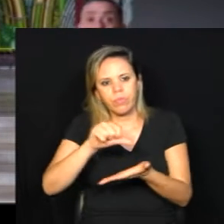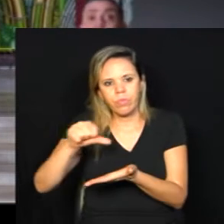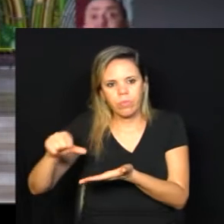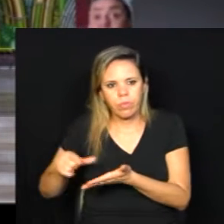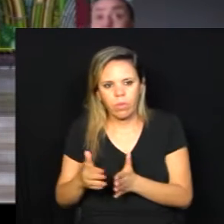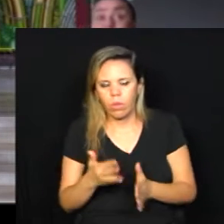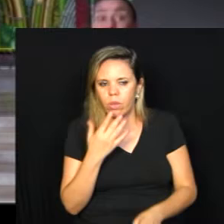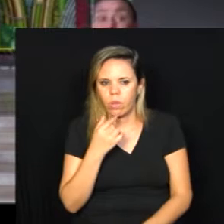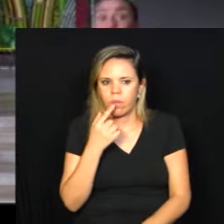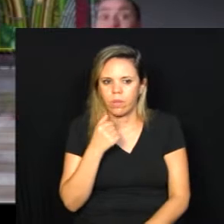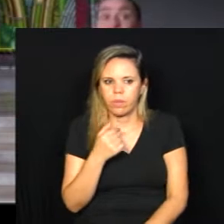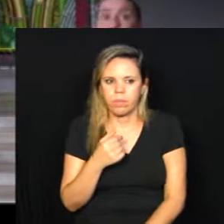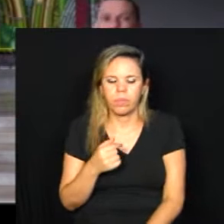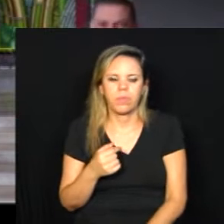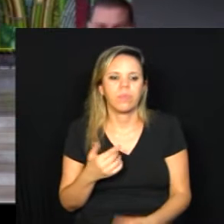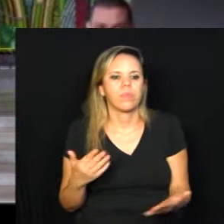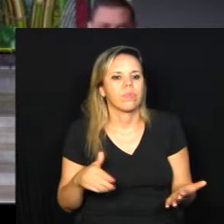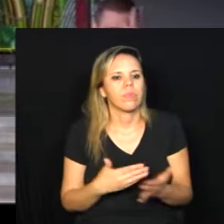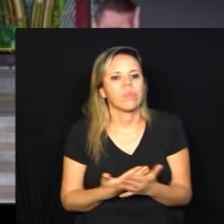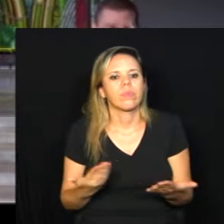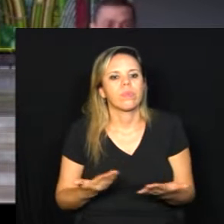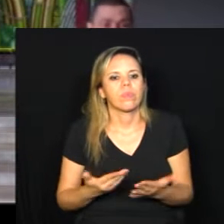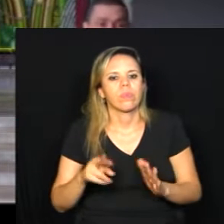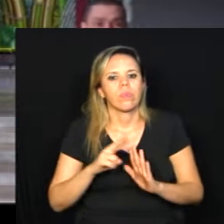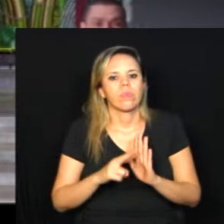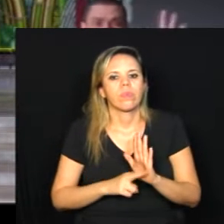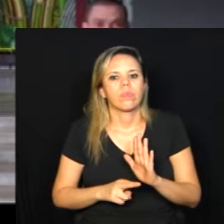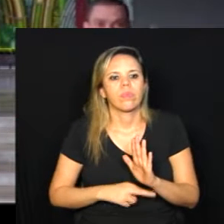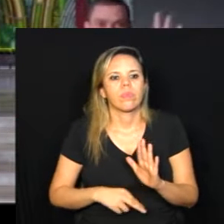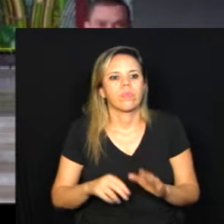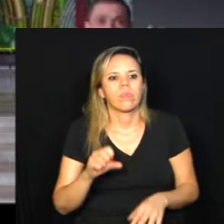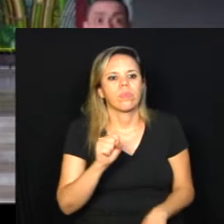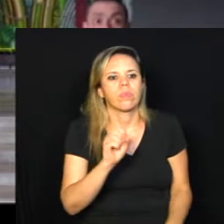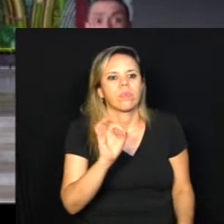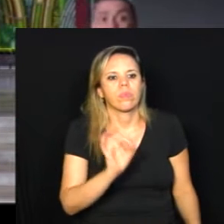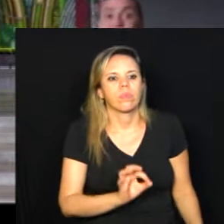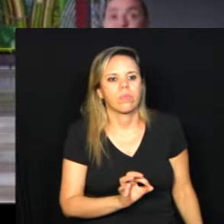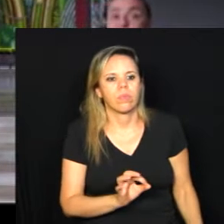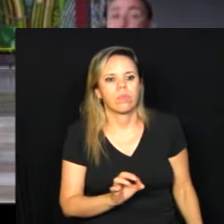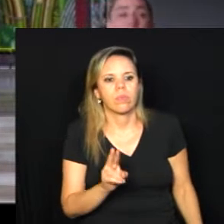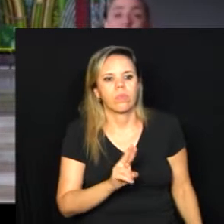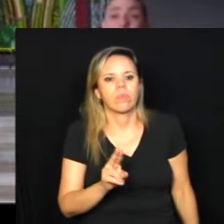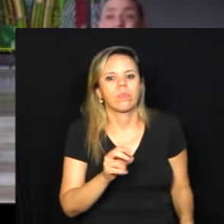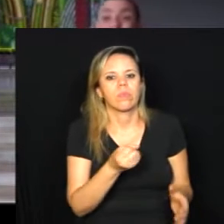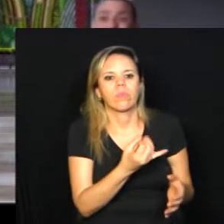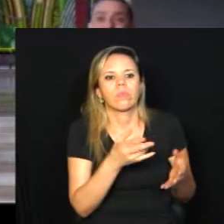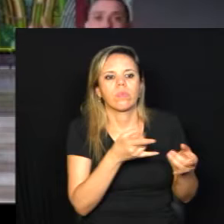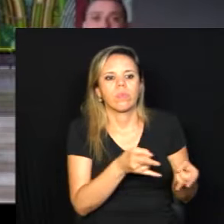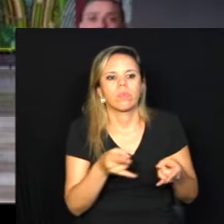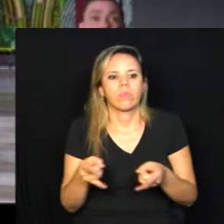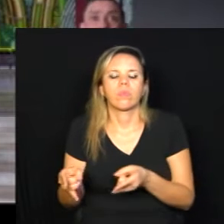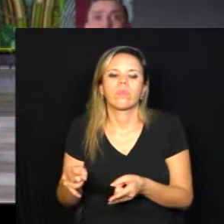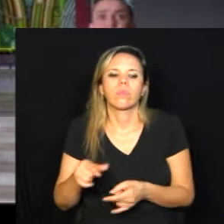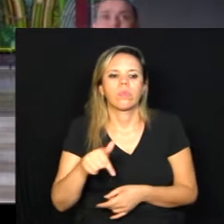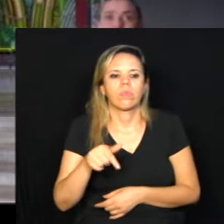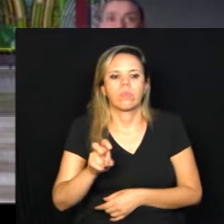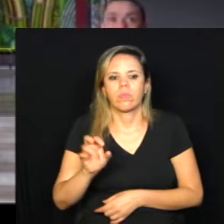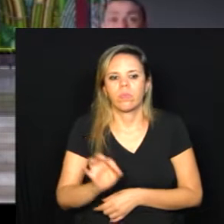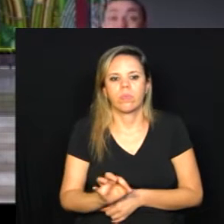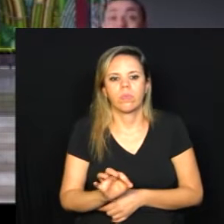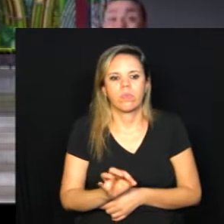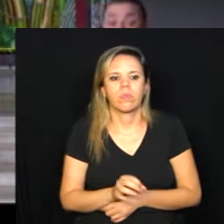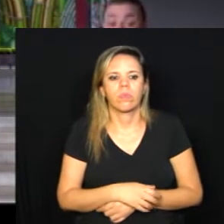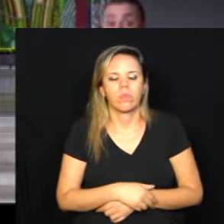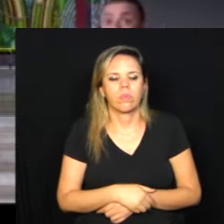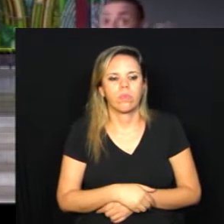fase vermelha. Até hoje, a regra vigente era de 80% de ocupação, agora passa a ser